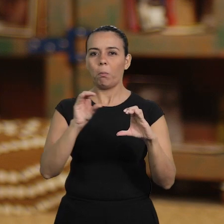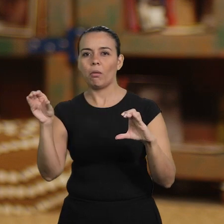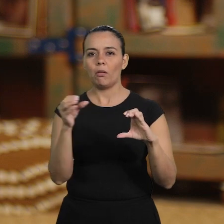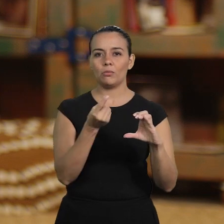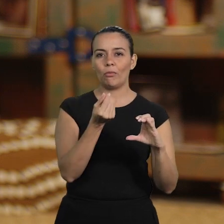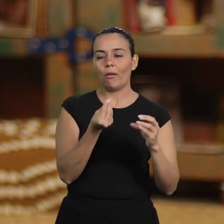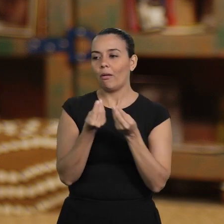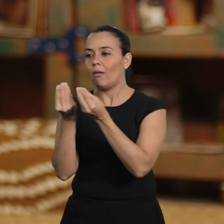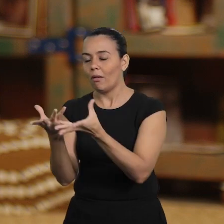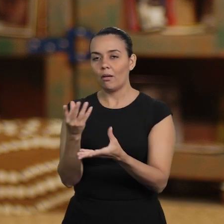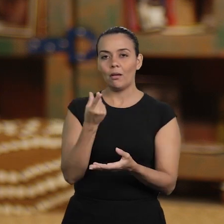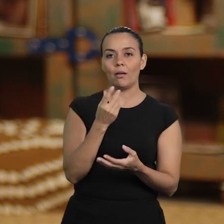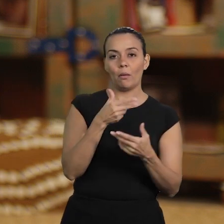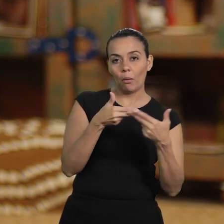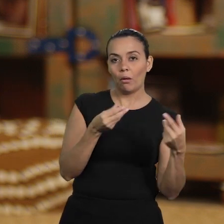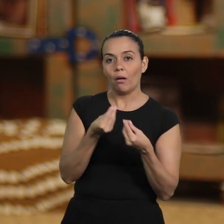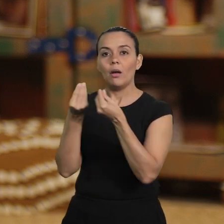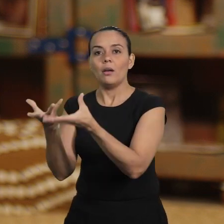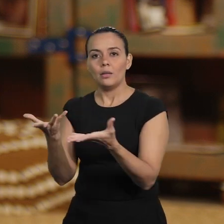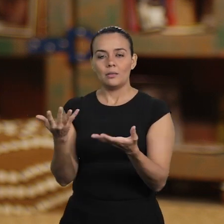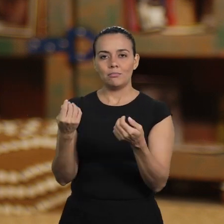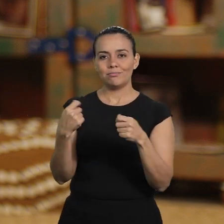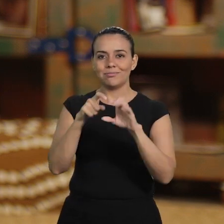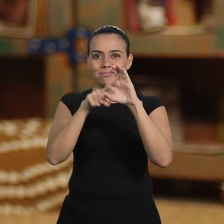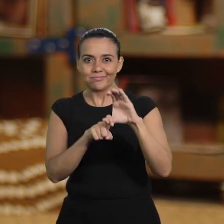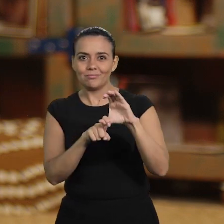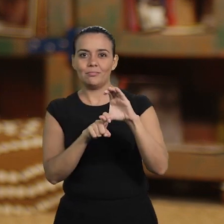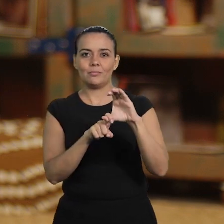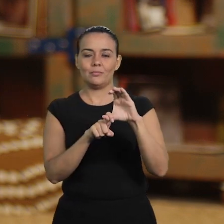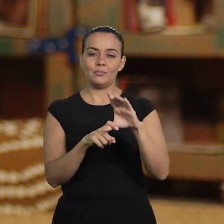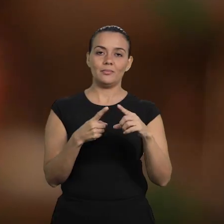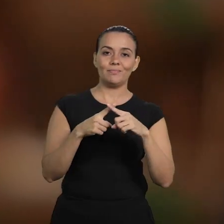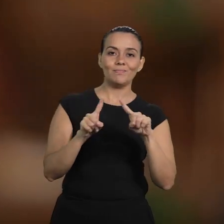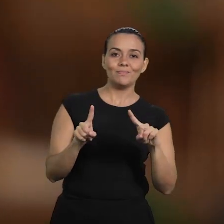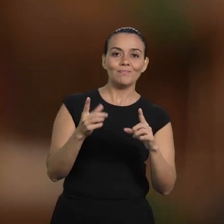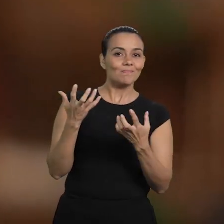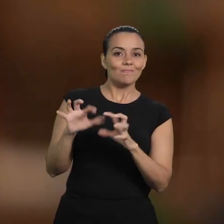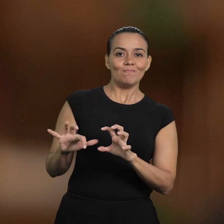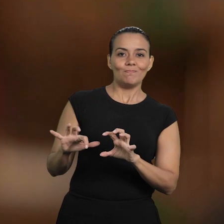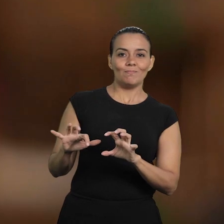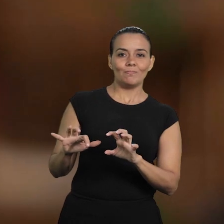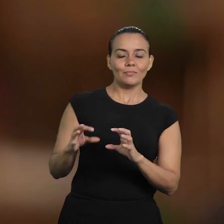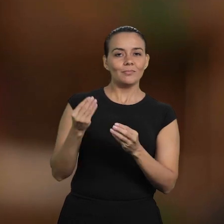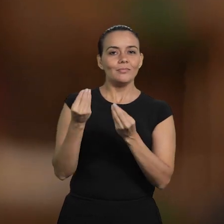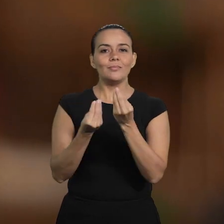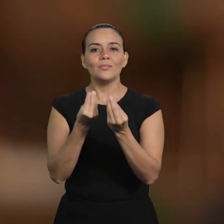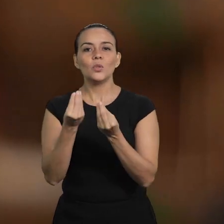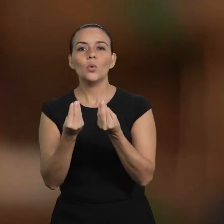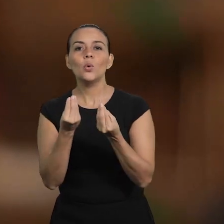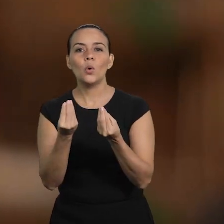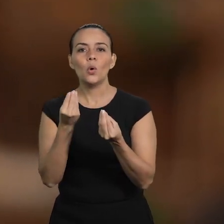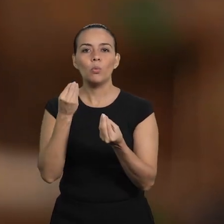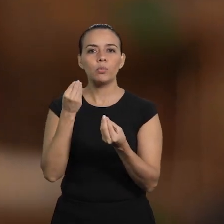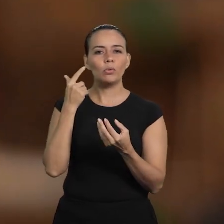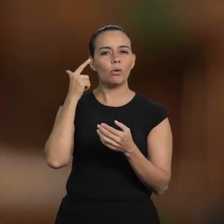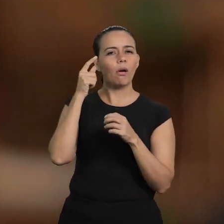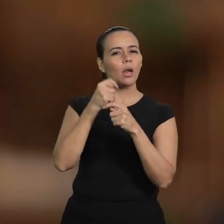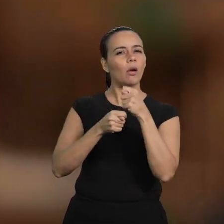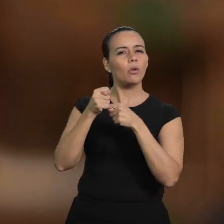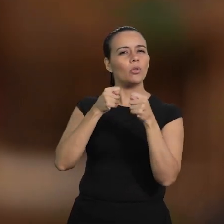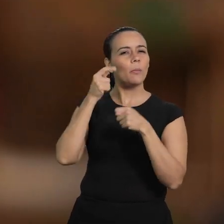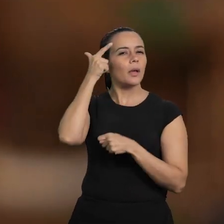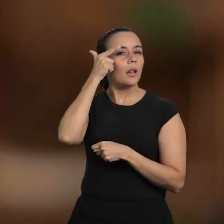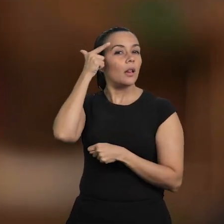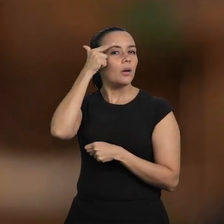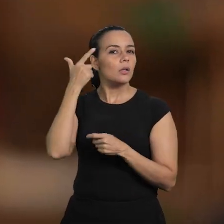início, durante a sua trajetória, ele vai ser sustentável. E eu ganho de trazer uma lógica econômica, porque a